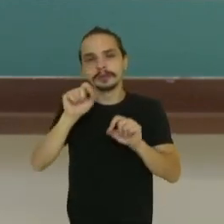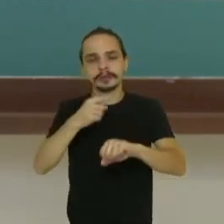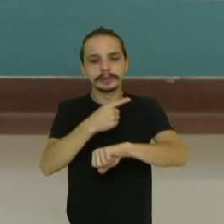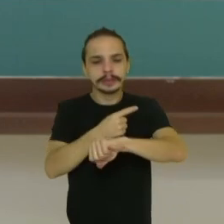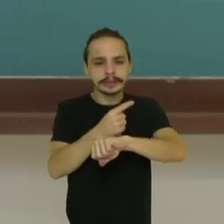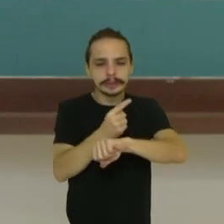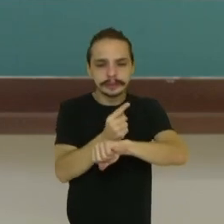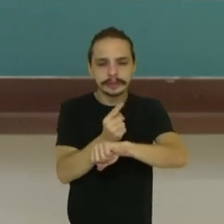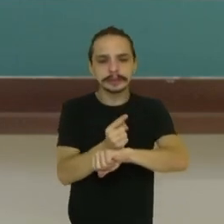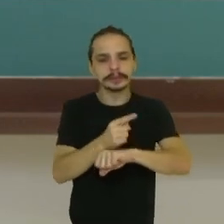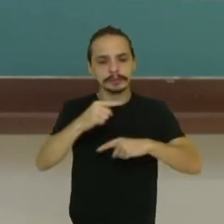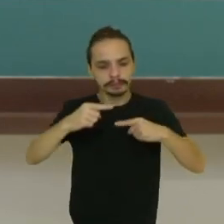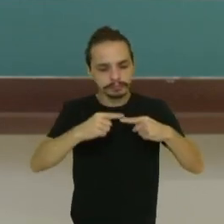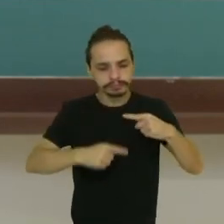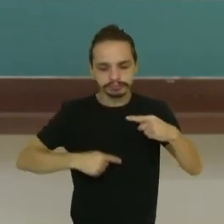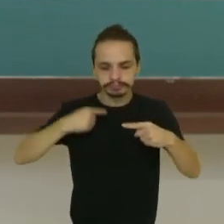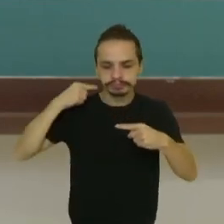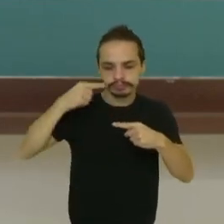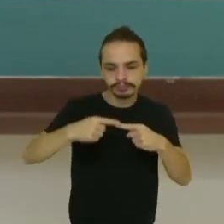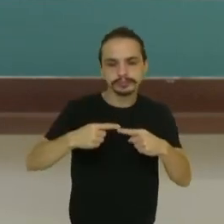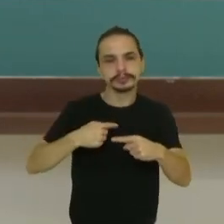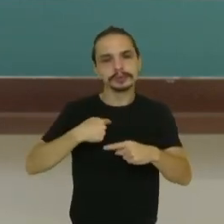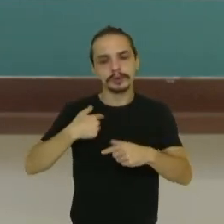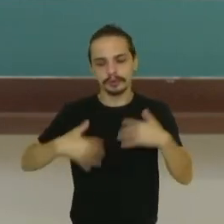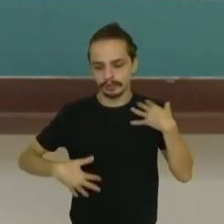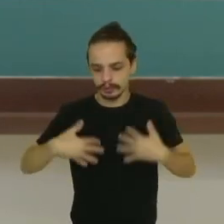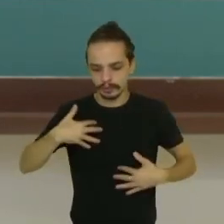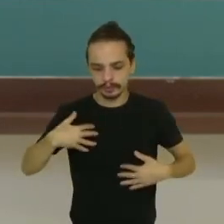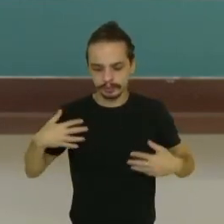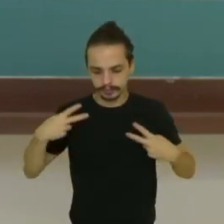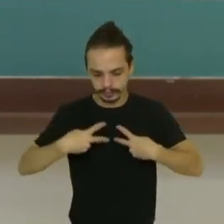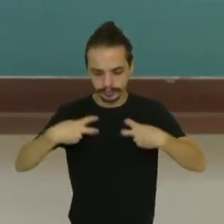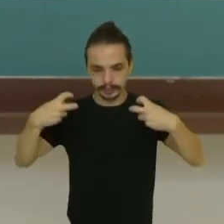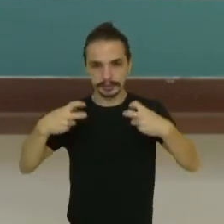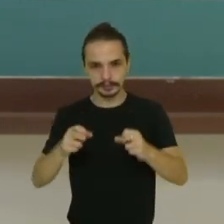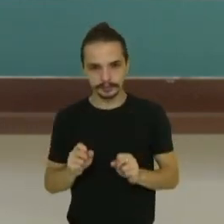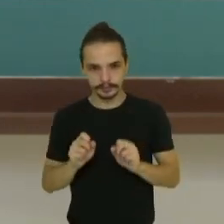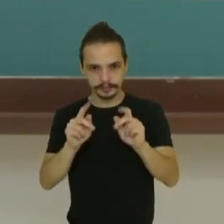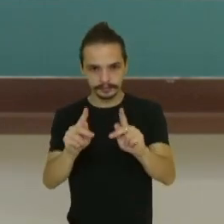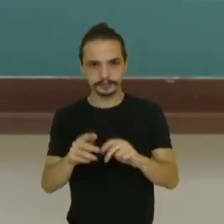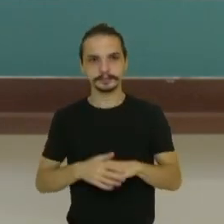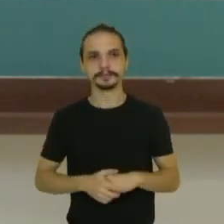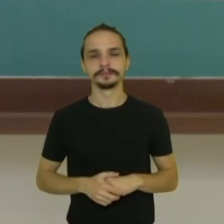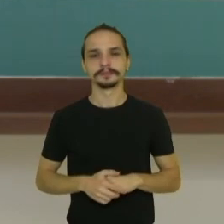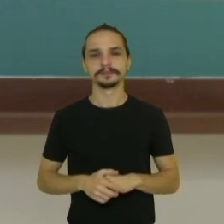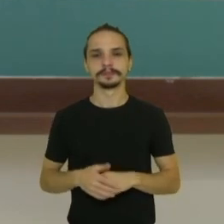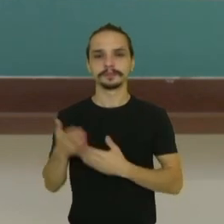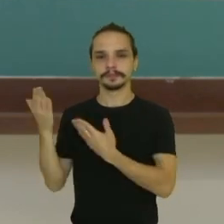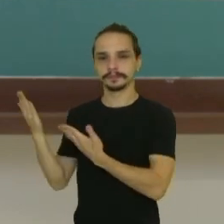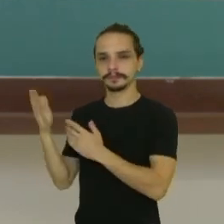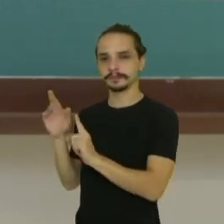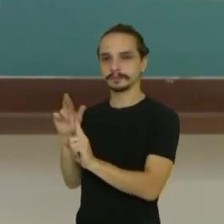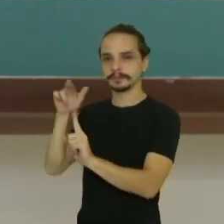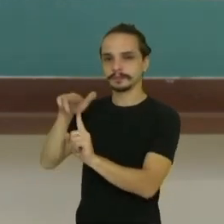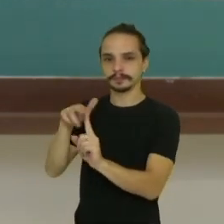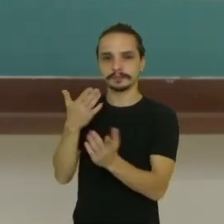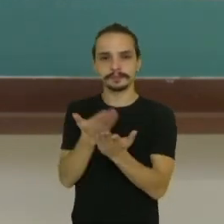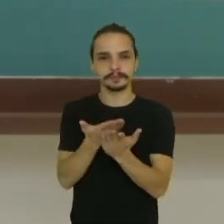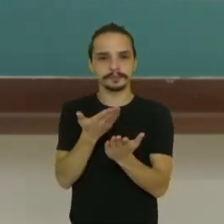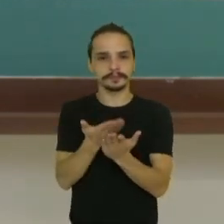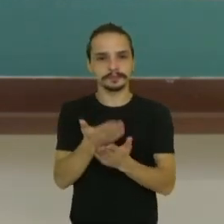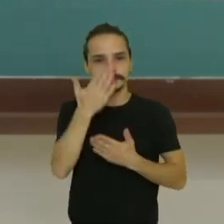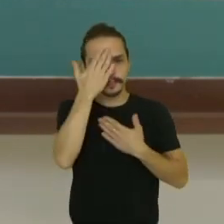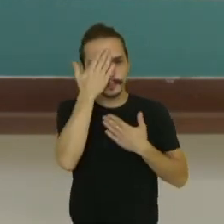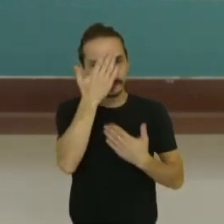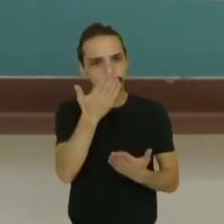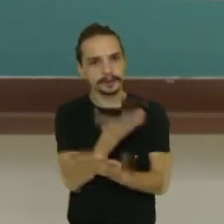do ciclo do seu corpo né reconheço os seus limites beleza que são as nossas referências de aula e